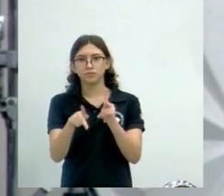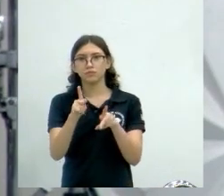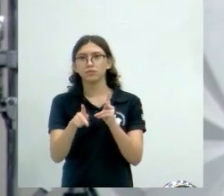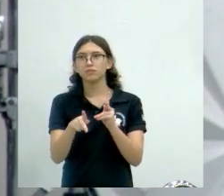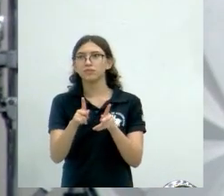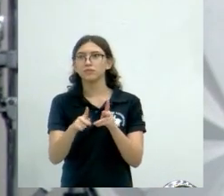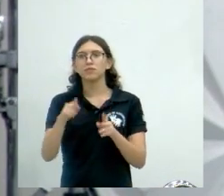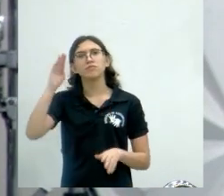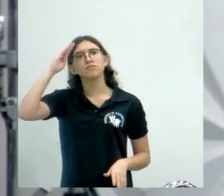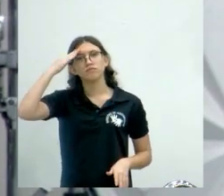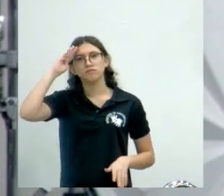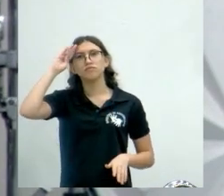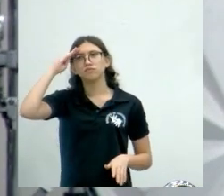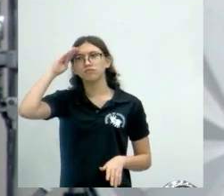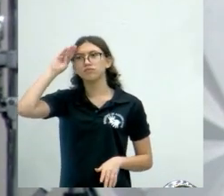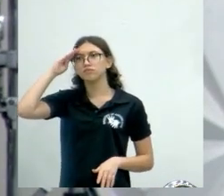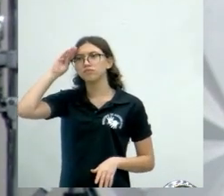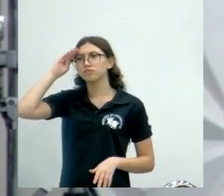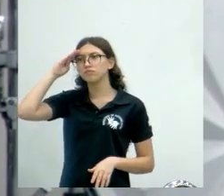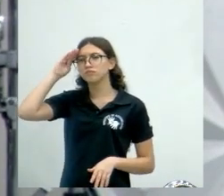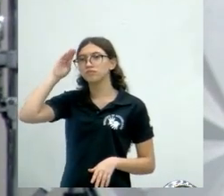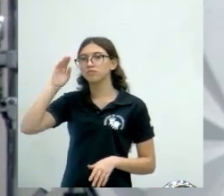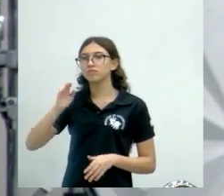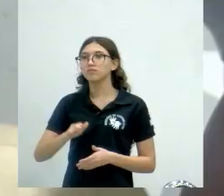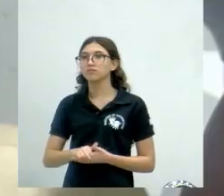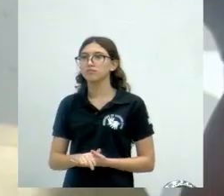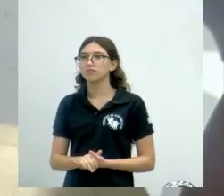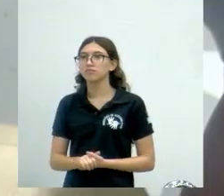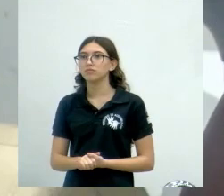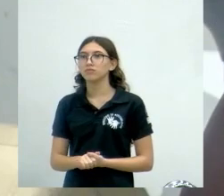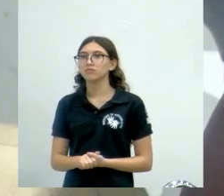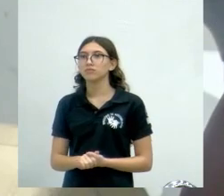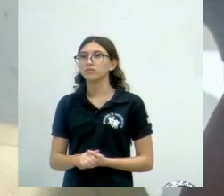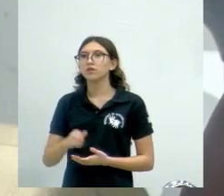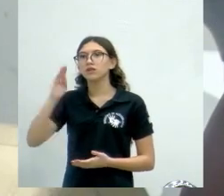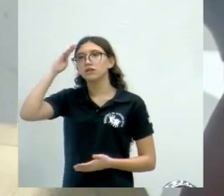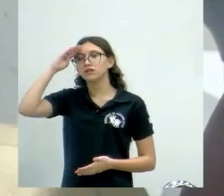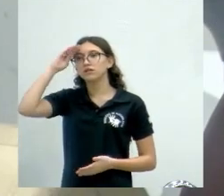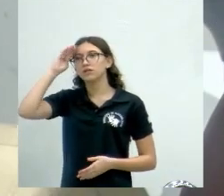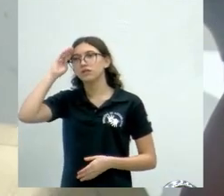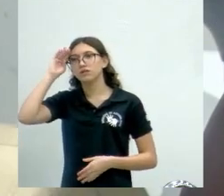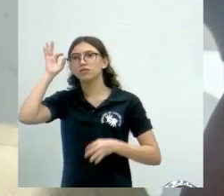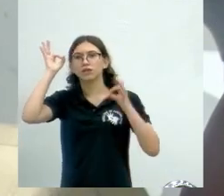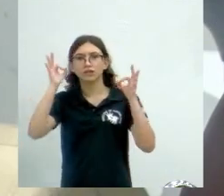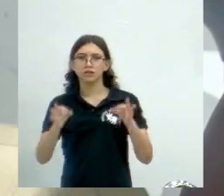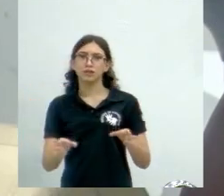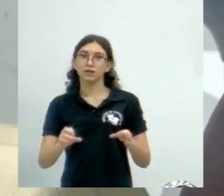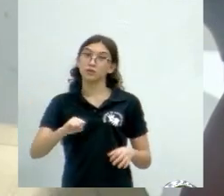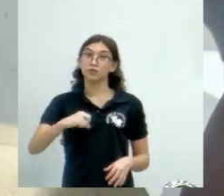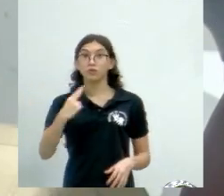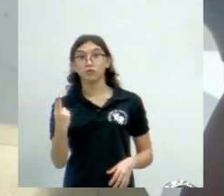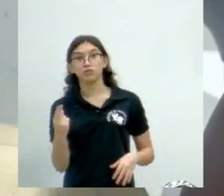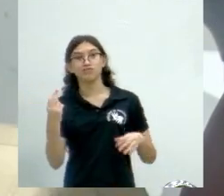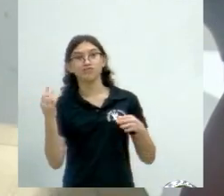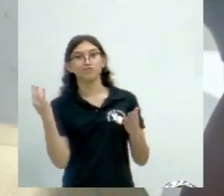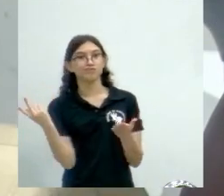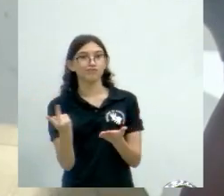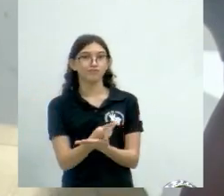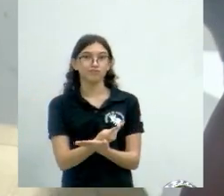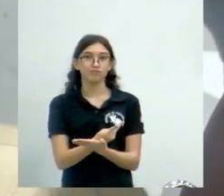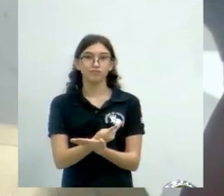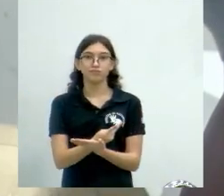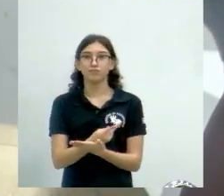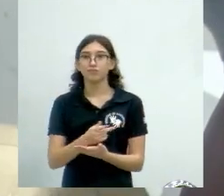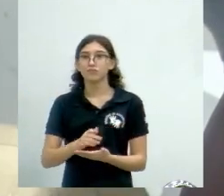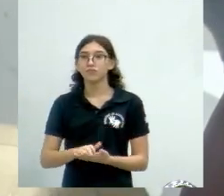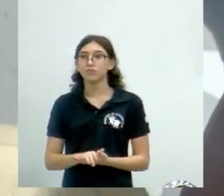o entendimento, é o discernimento, é aquela compreensão de saber o que é certo e o que é errado. E eu tenho certeza que você por